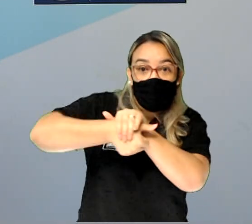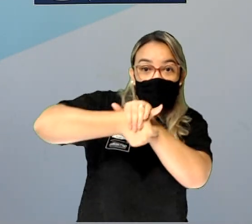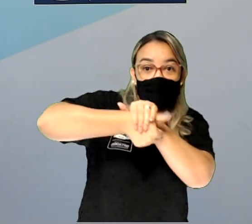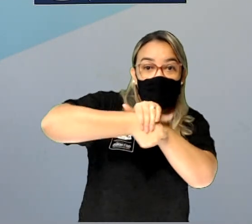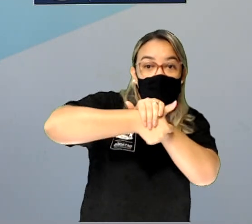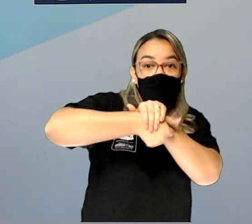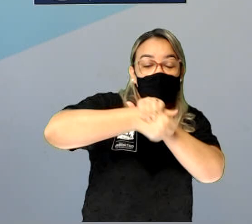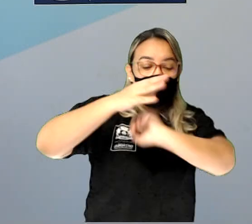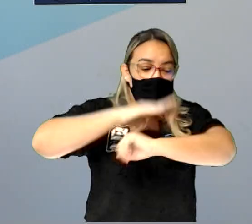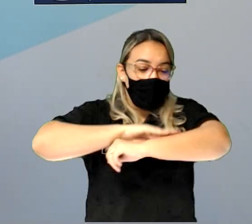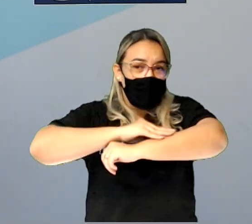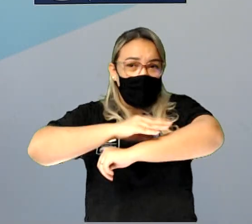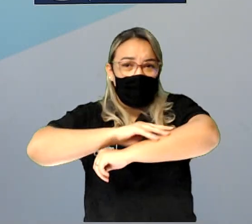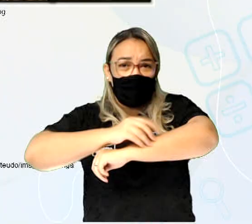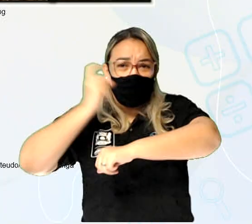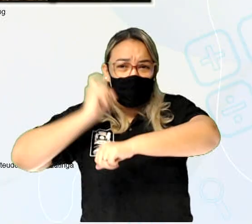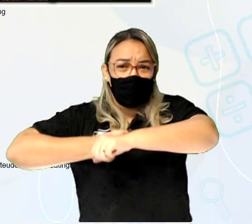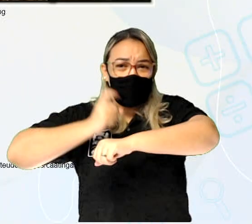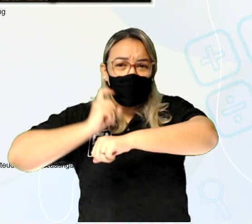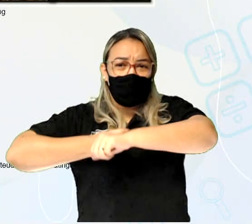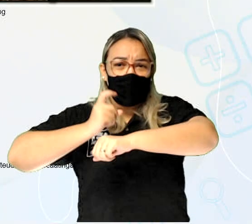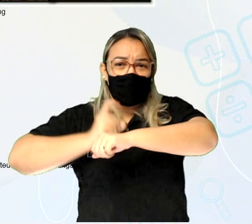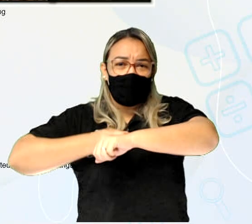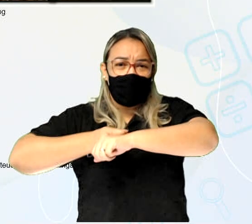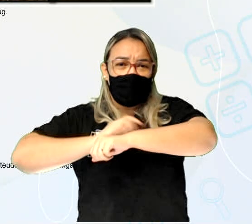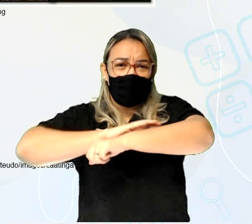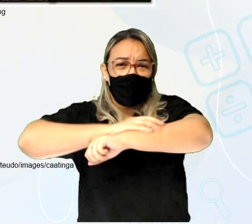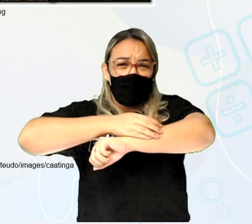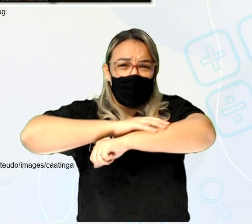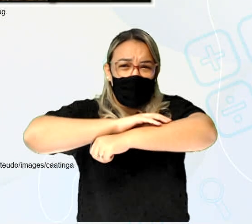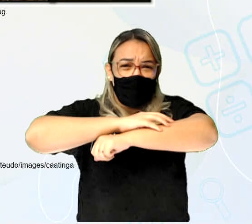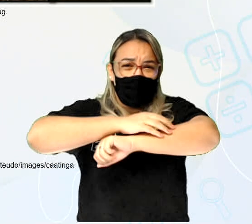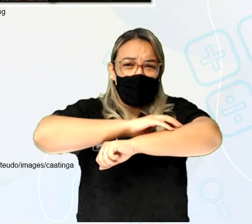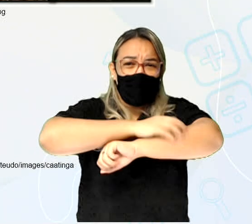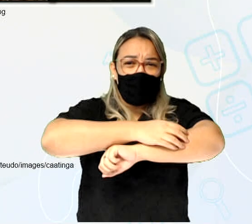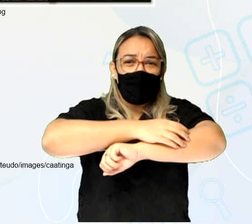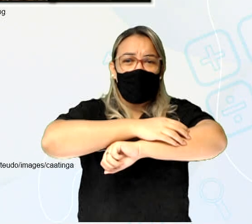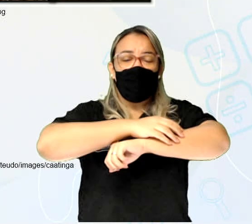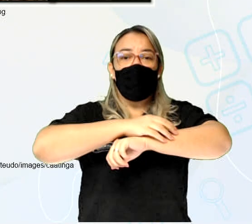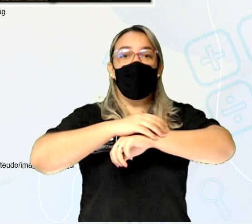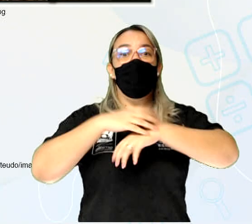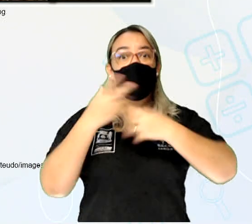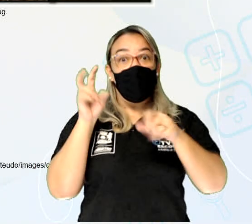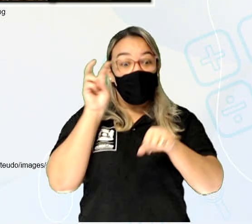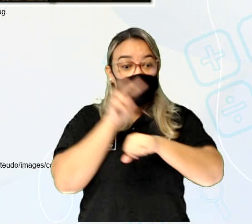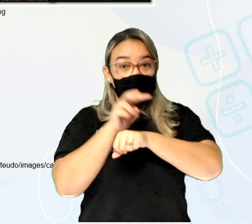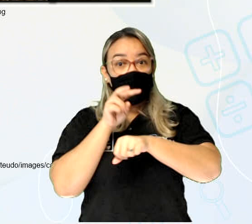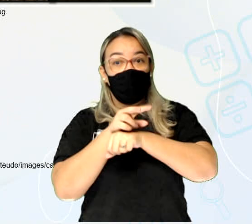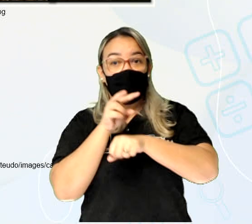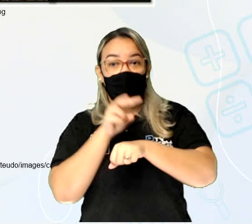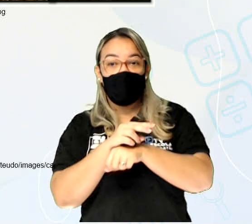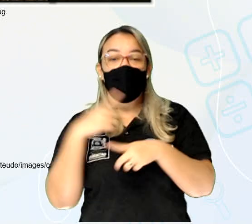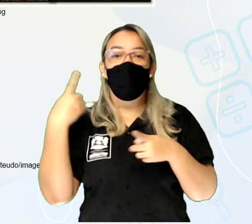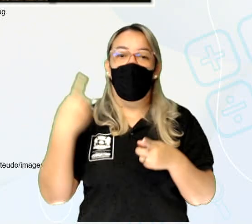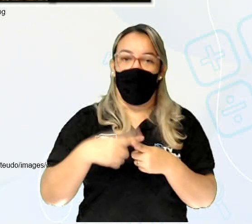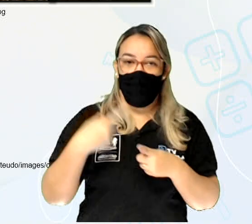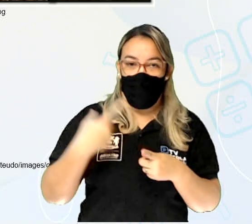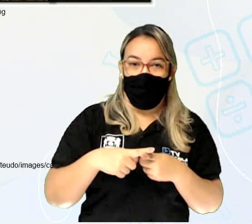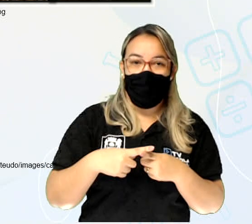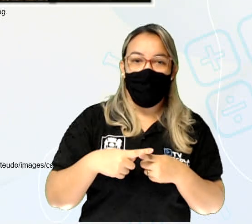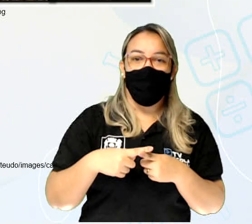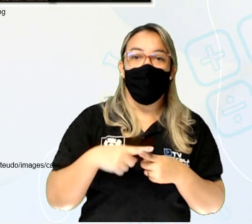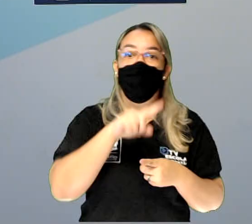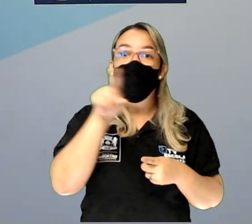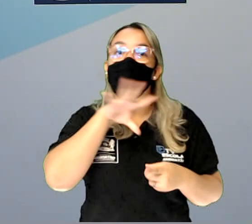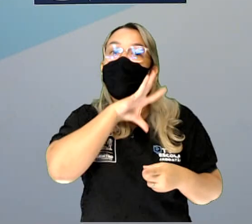pele mais espessa, mais dura, tipo uma carapaça, não é? Uma proteção mesmo, porque esses